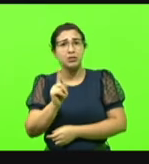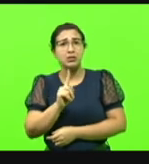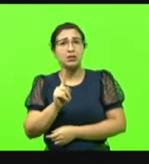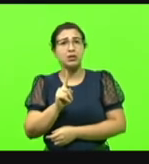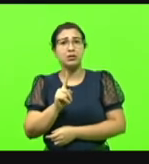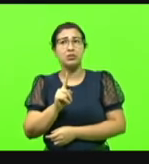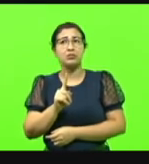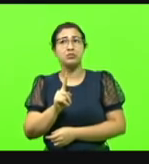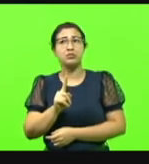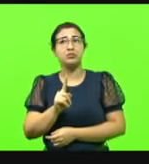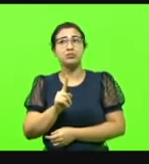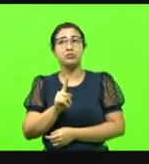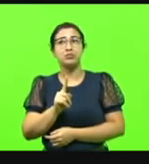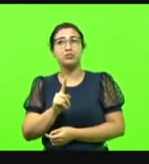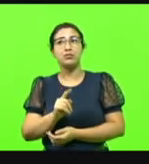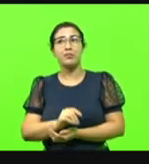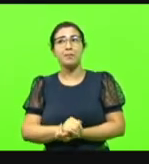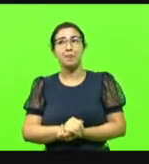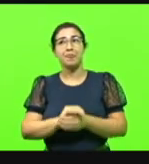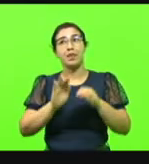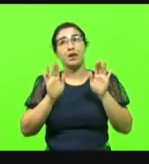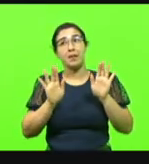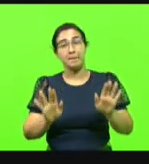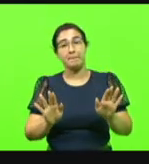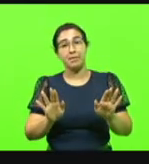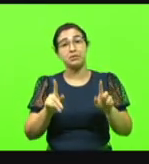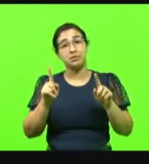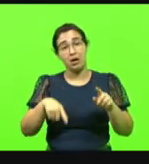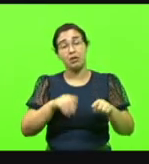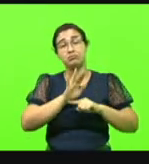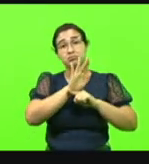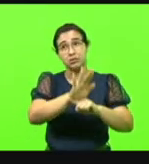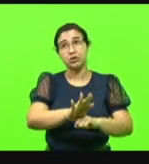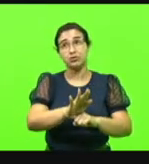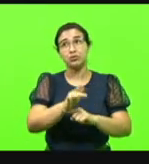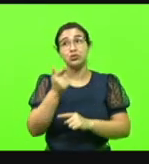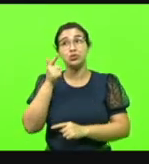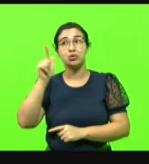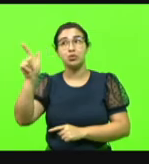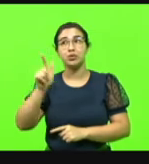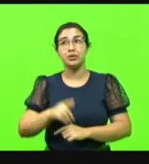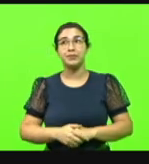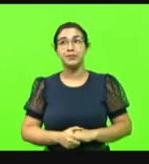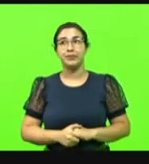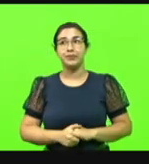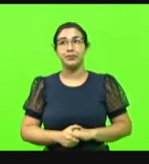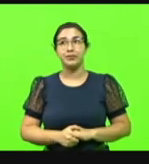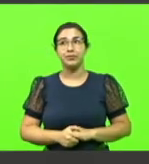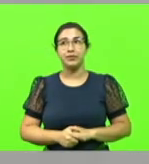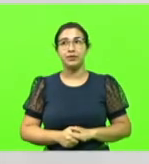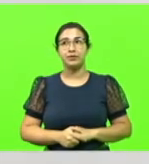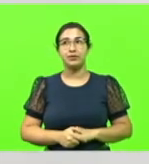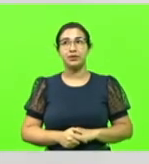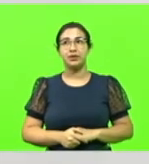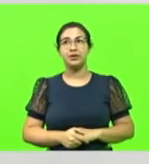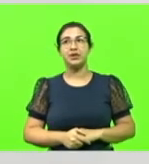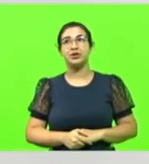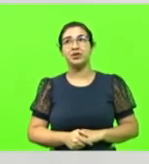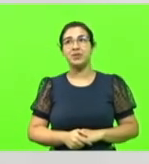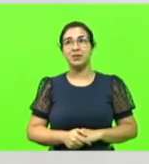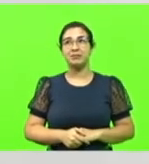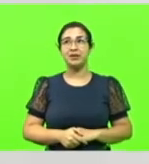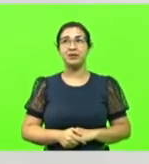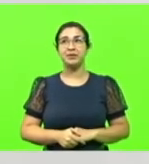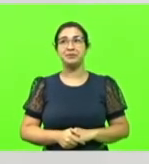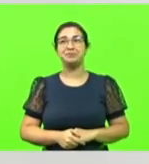ou daquela. Mas isso é assistência. Escuta aqui, mais uma, vai lá. Acabou? Então tá. Escuta aqui. Ô,